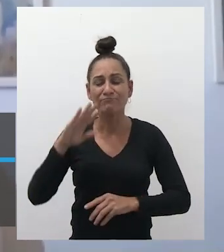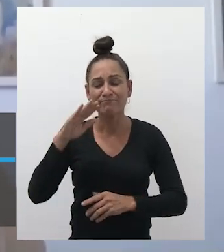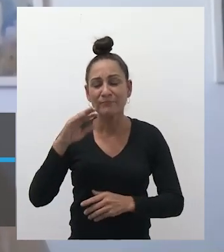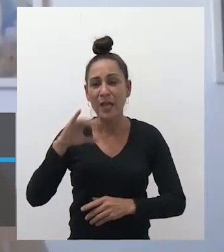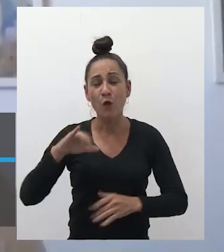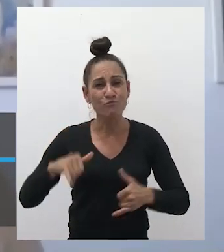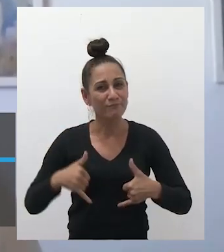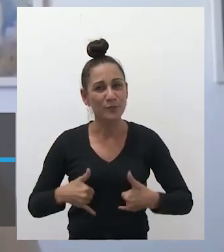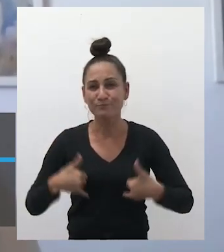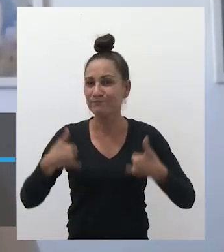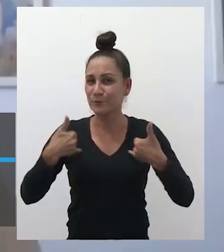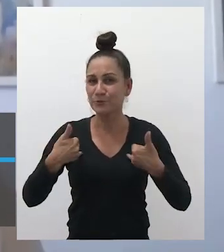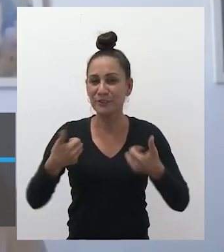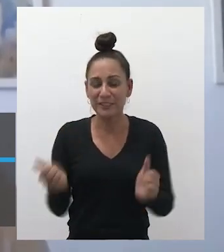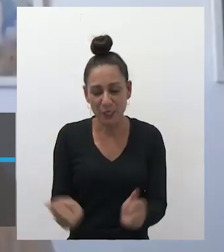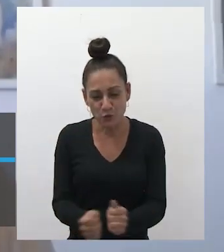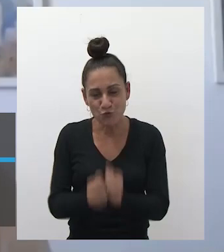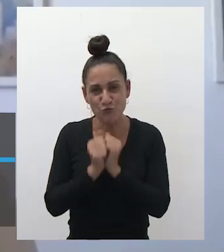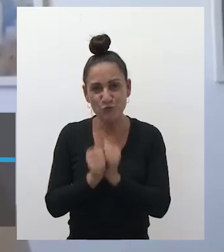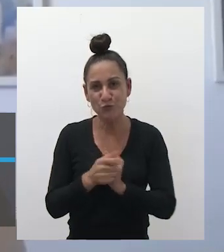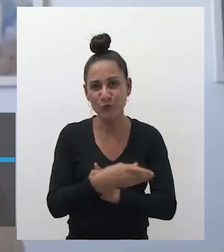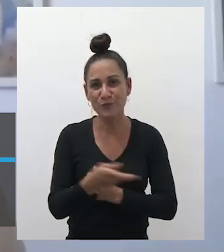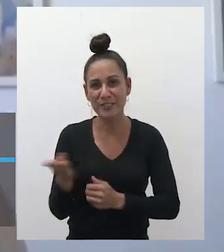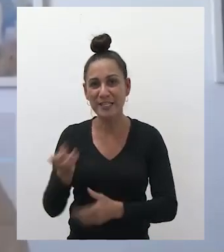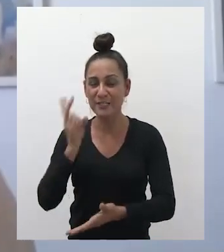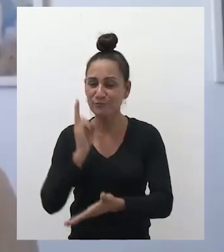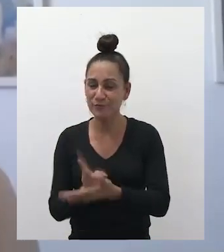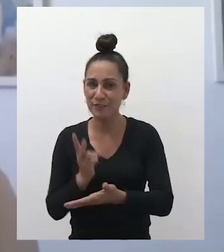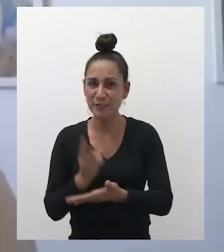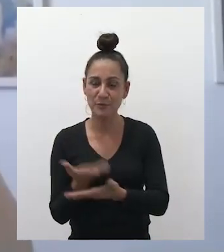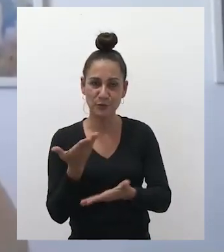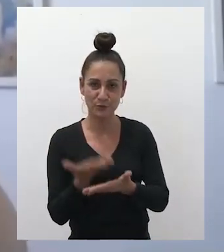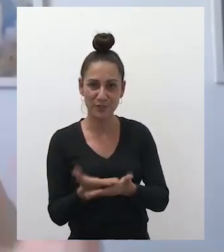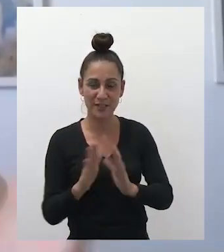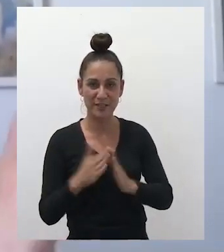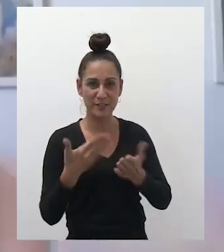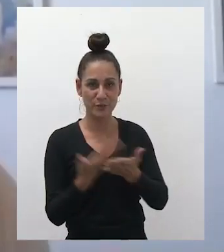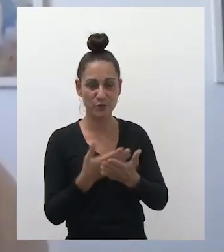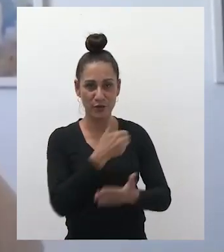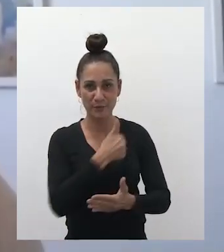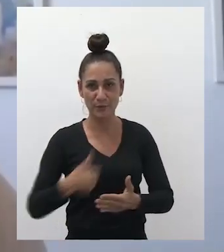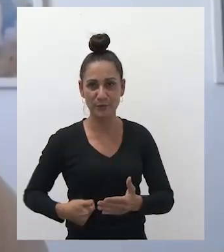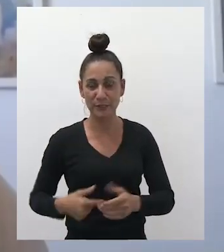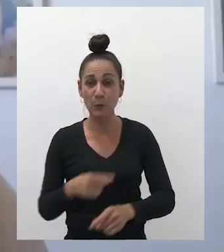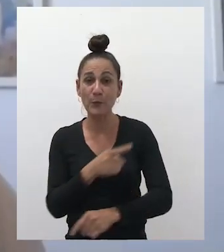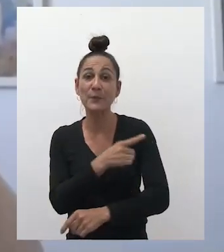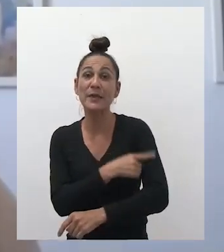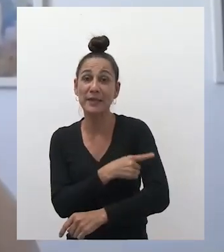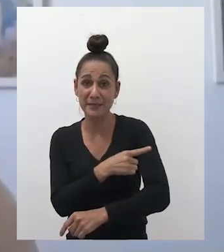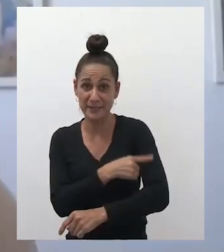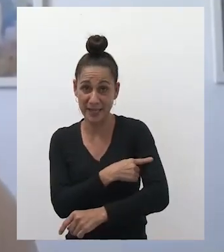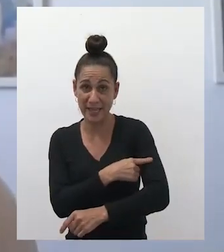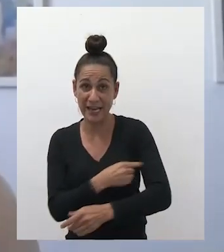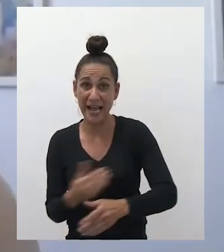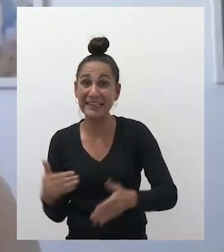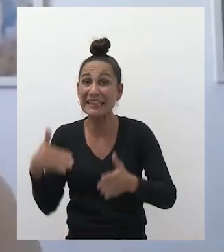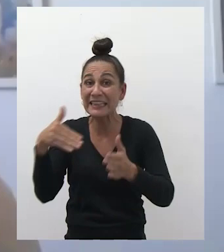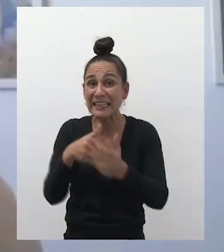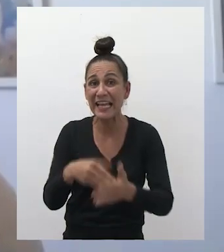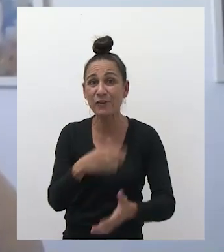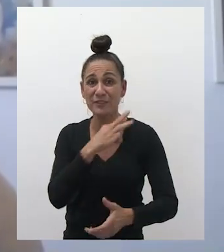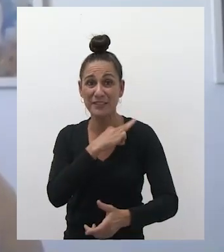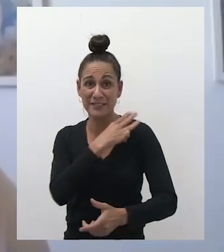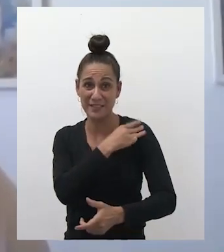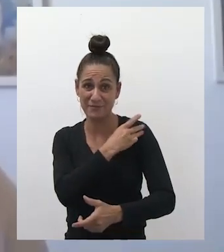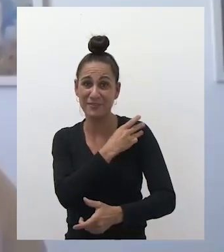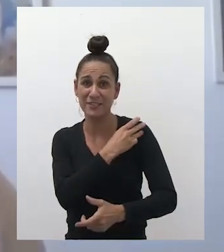nessa sexta-feira com vocês, porque eu sempre estudei em escola pública. Da minha primeira série do ensino fundamental ao terceiro ano do ensino